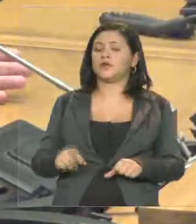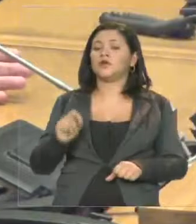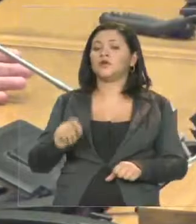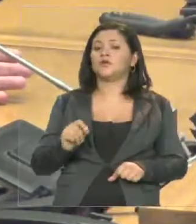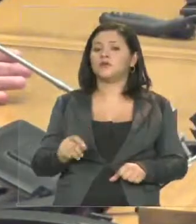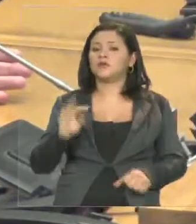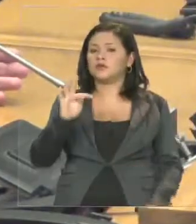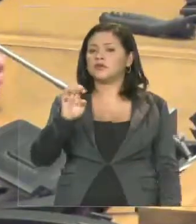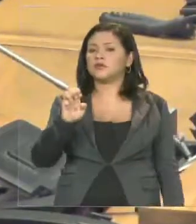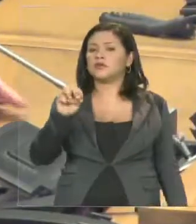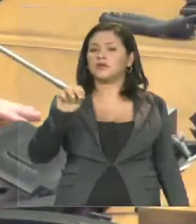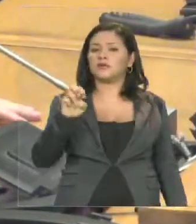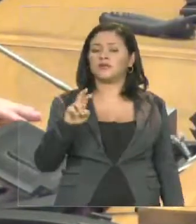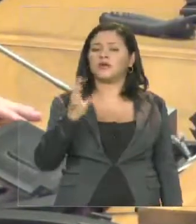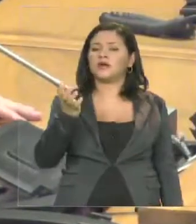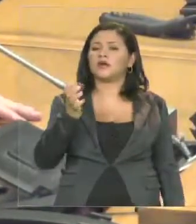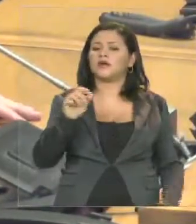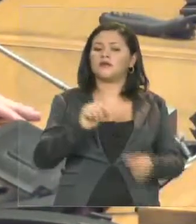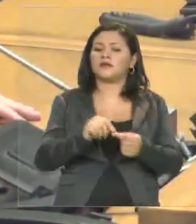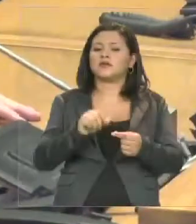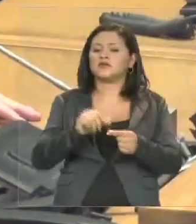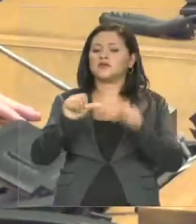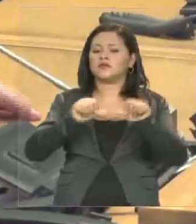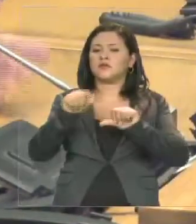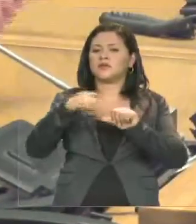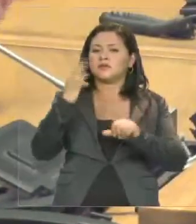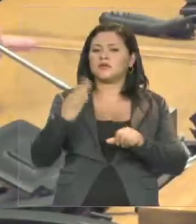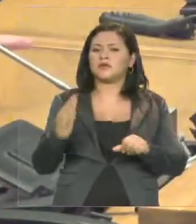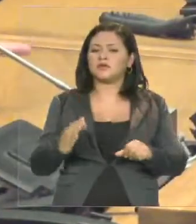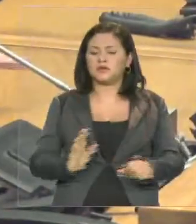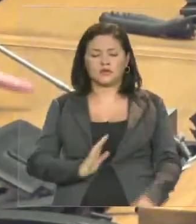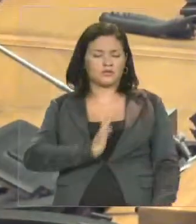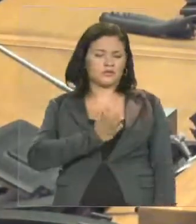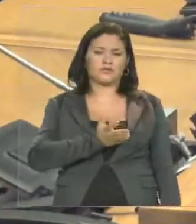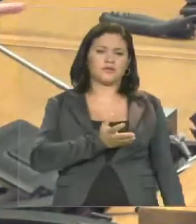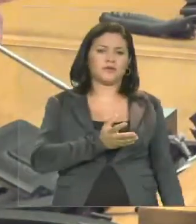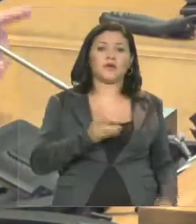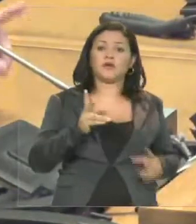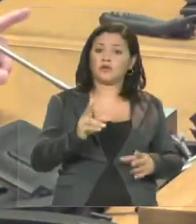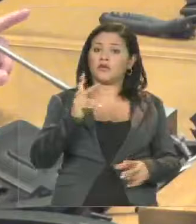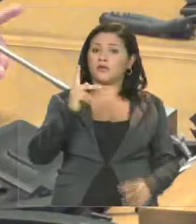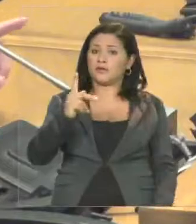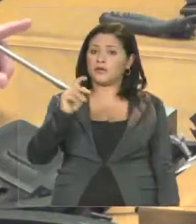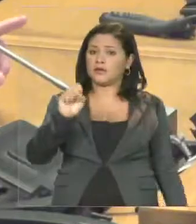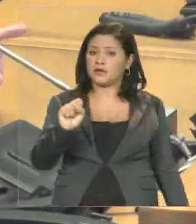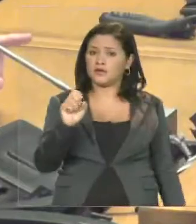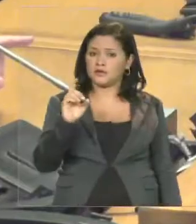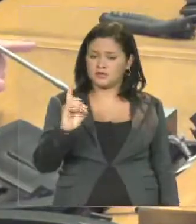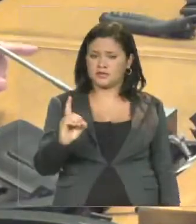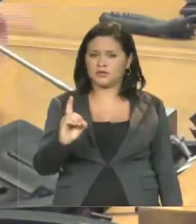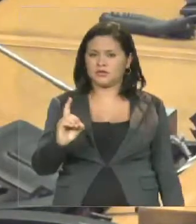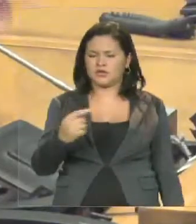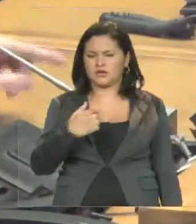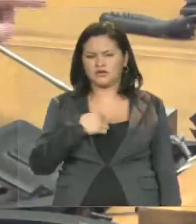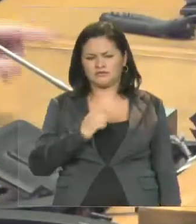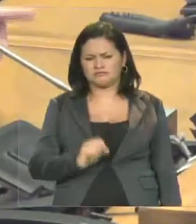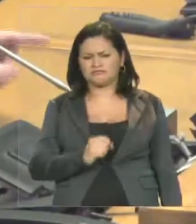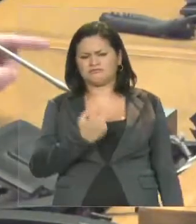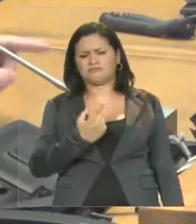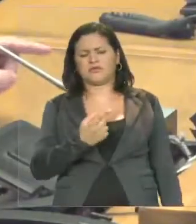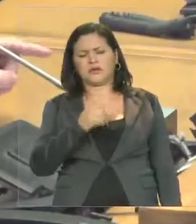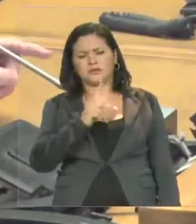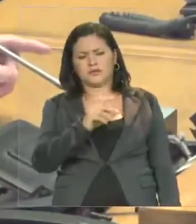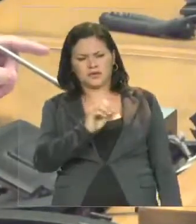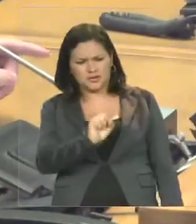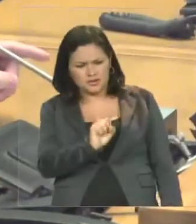crime. E assim como o PSB, que inclusive já me estranhava um partido com a história do PSB participar de um